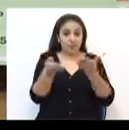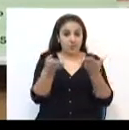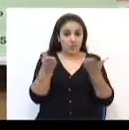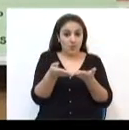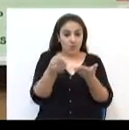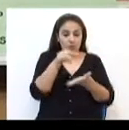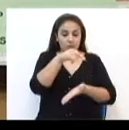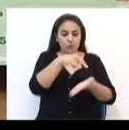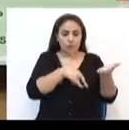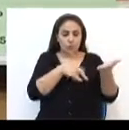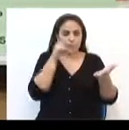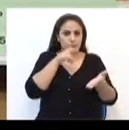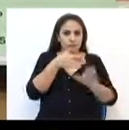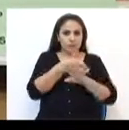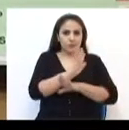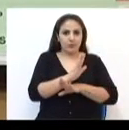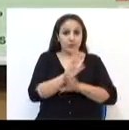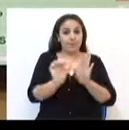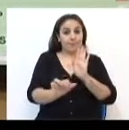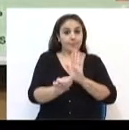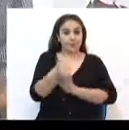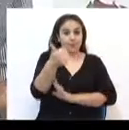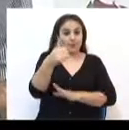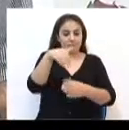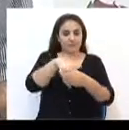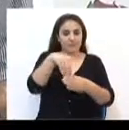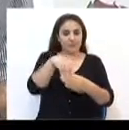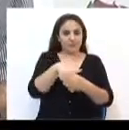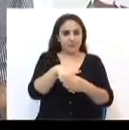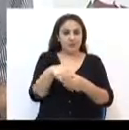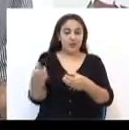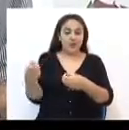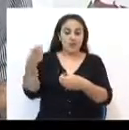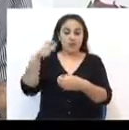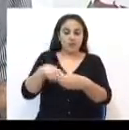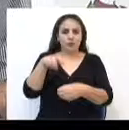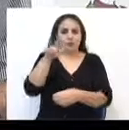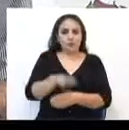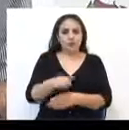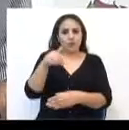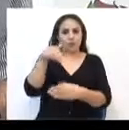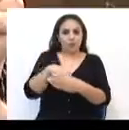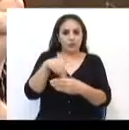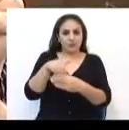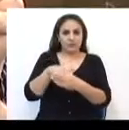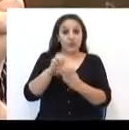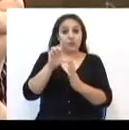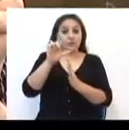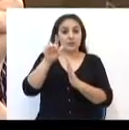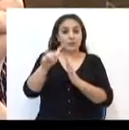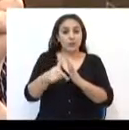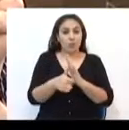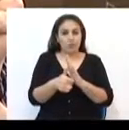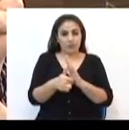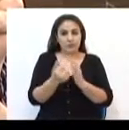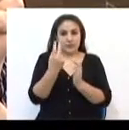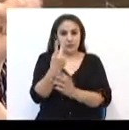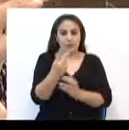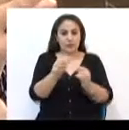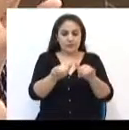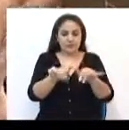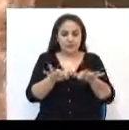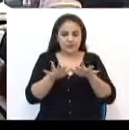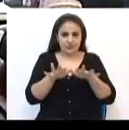Agora, o documento foi aprovado em primeiro turno e retorna para outra votação do plenário após um intervalo de